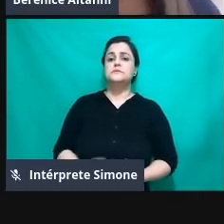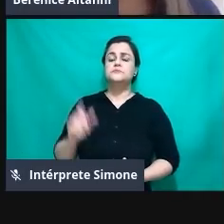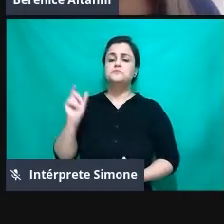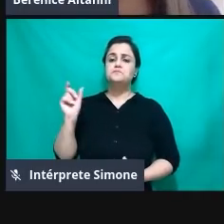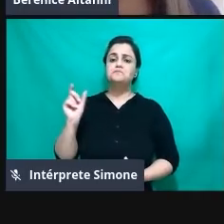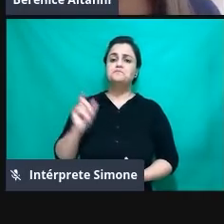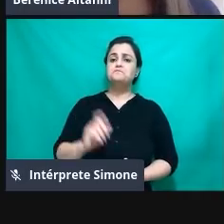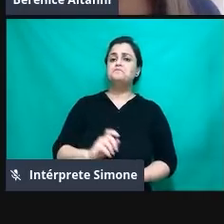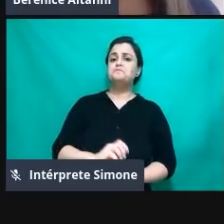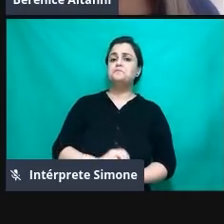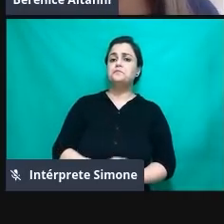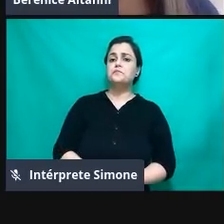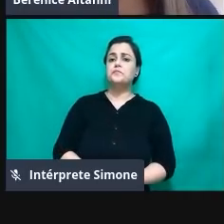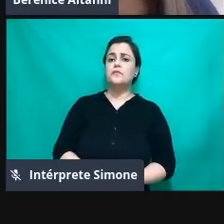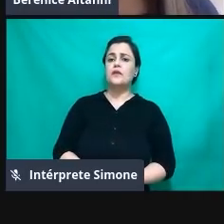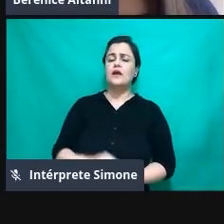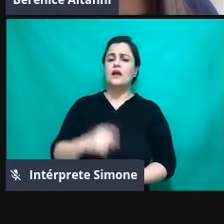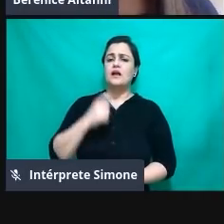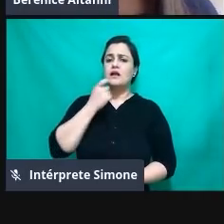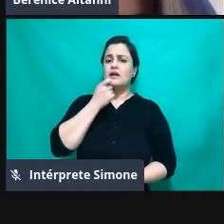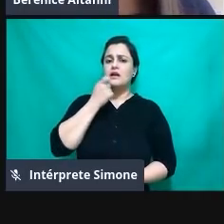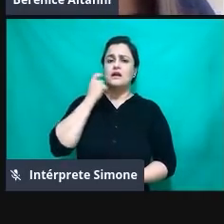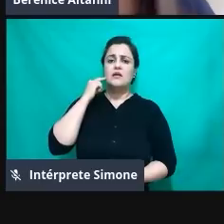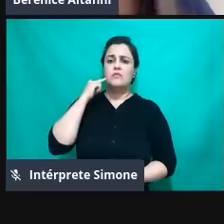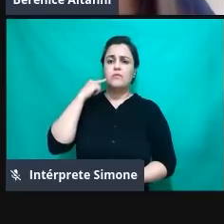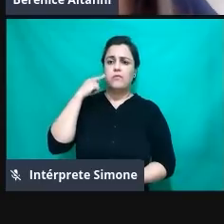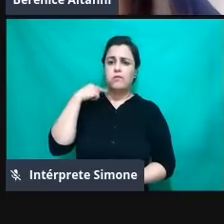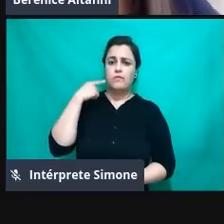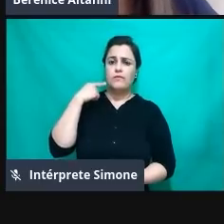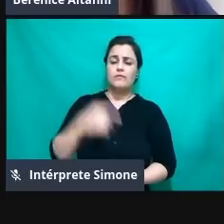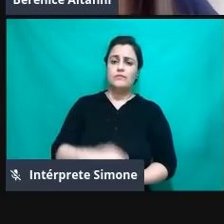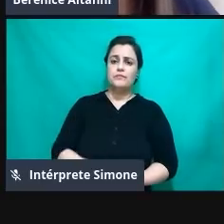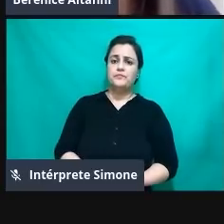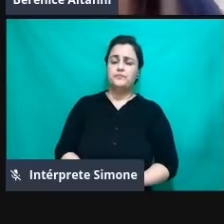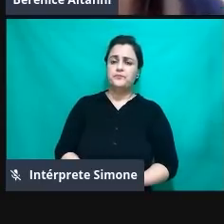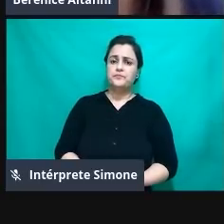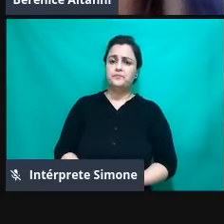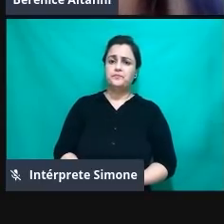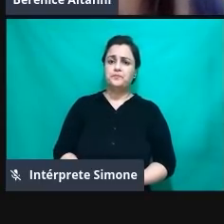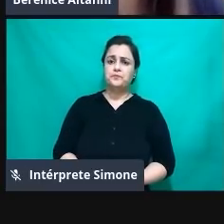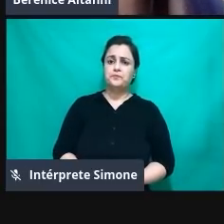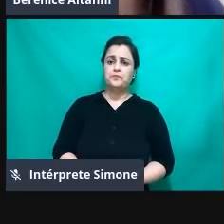aí, americana, e nesse contexto,